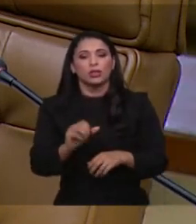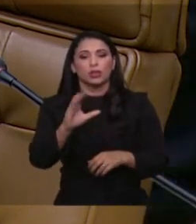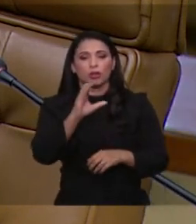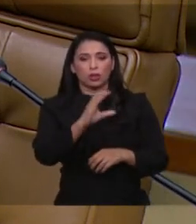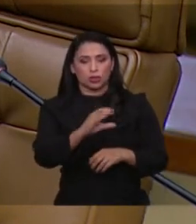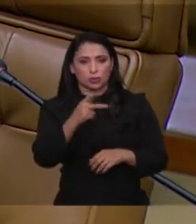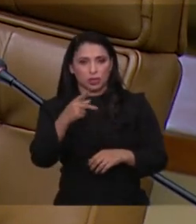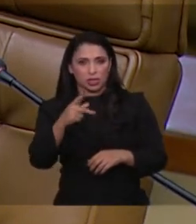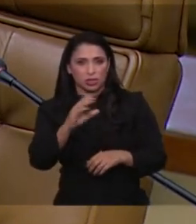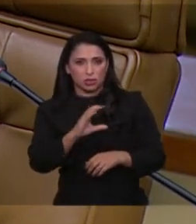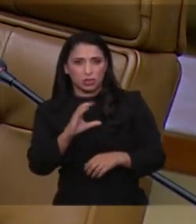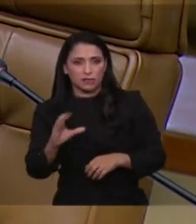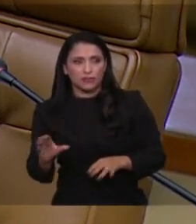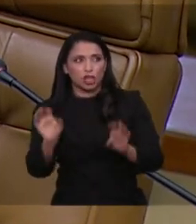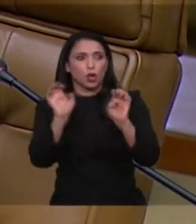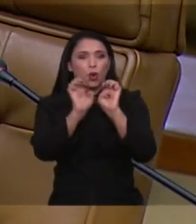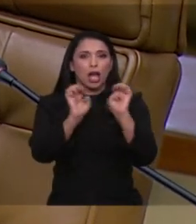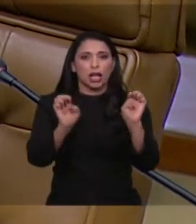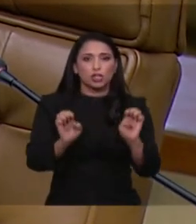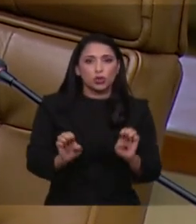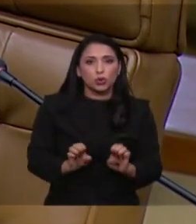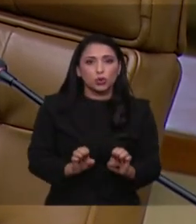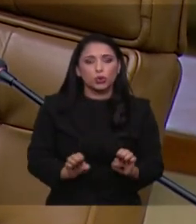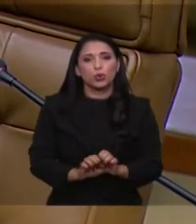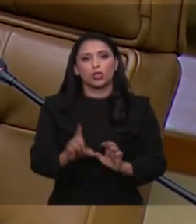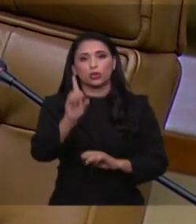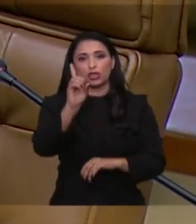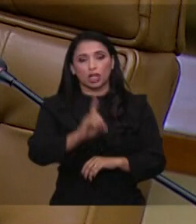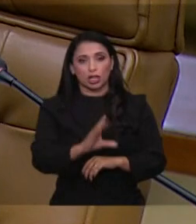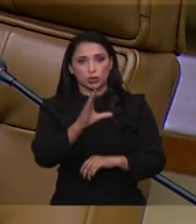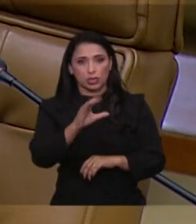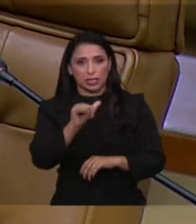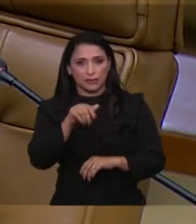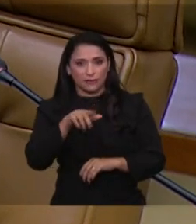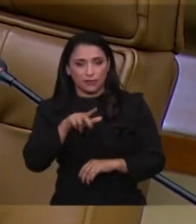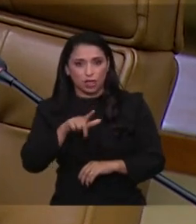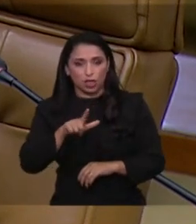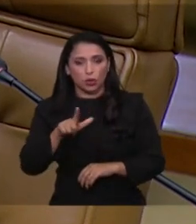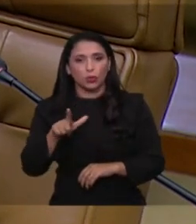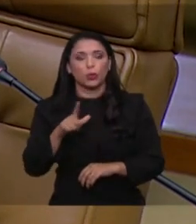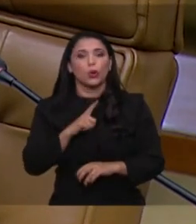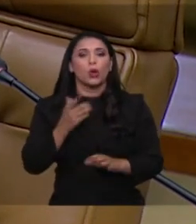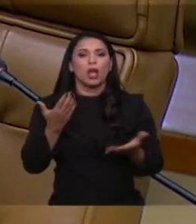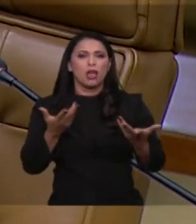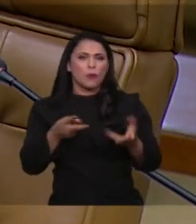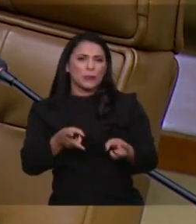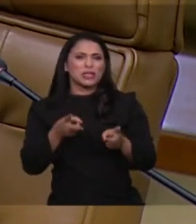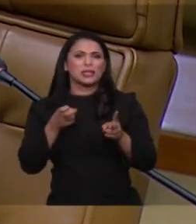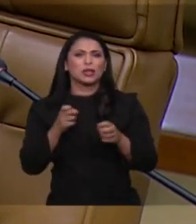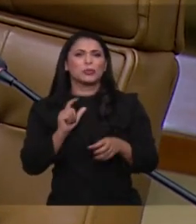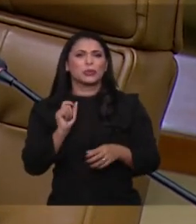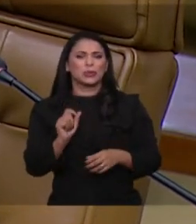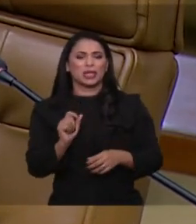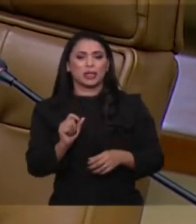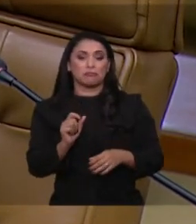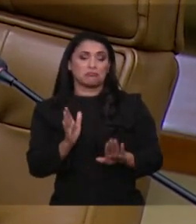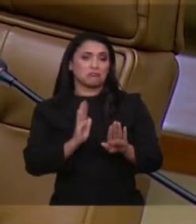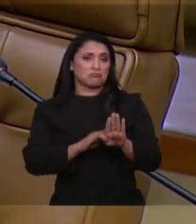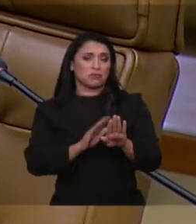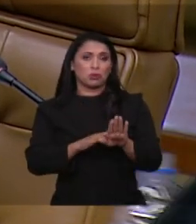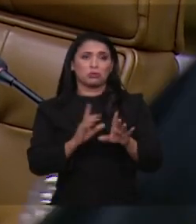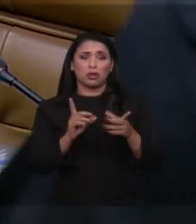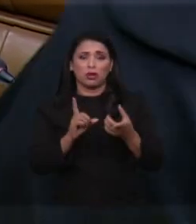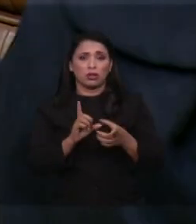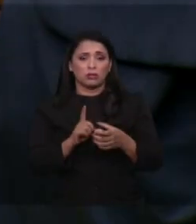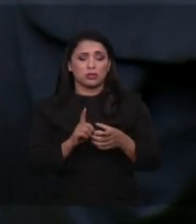Civil, a própria estrutura do direito civil, demonstram que são, ao meu ver, espécies autônomas,